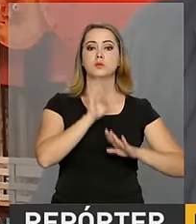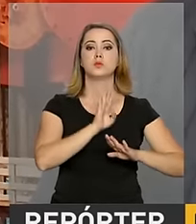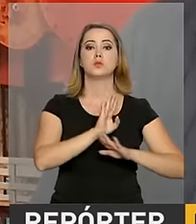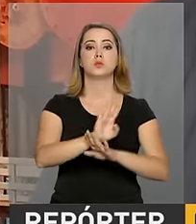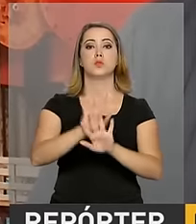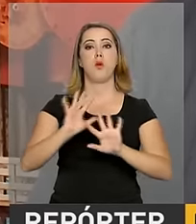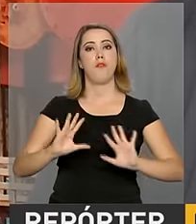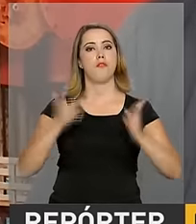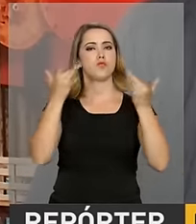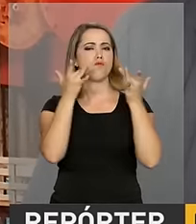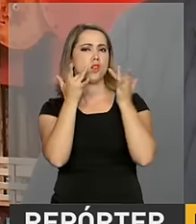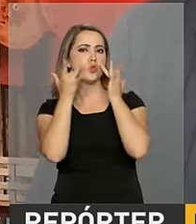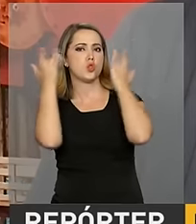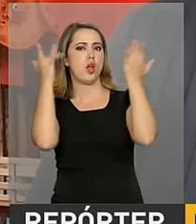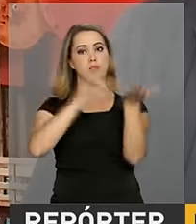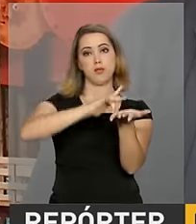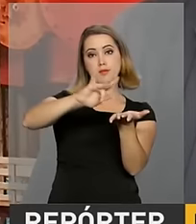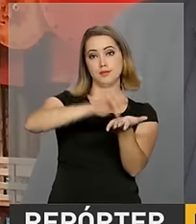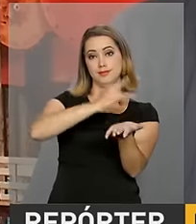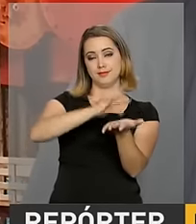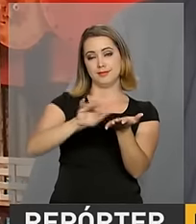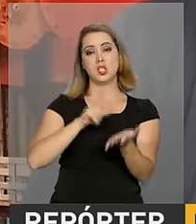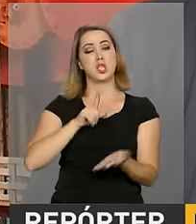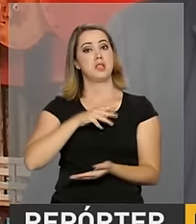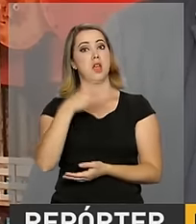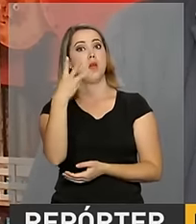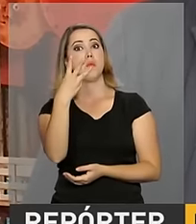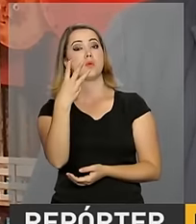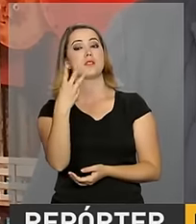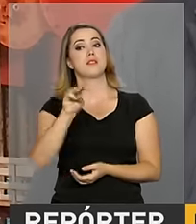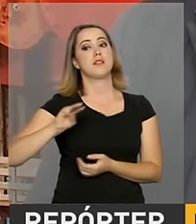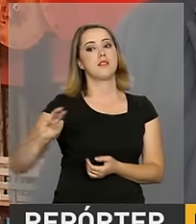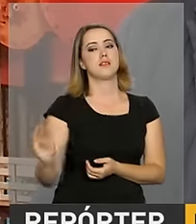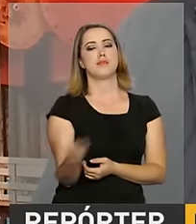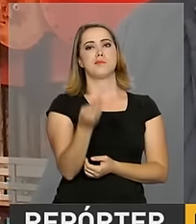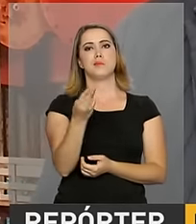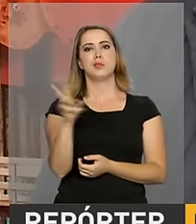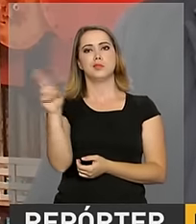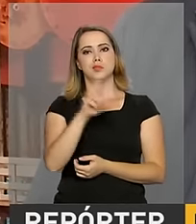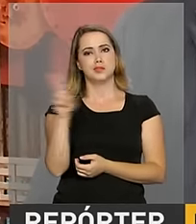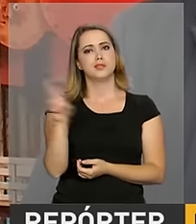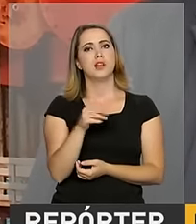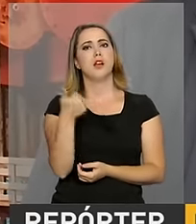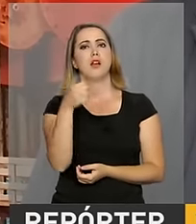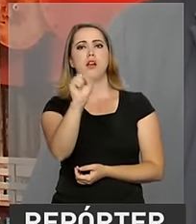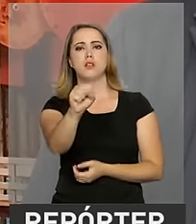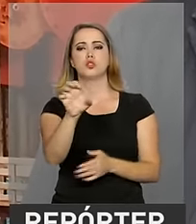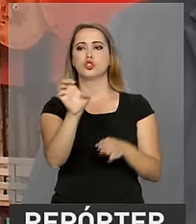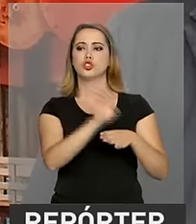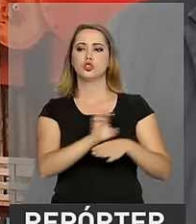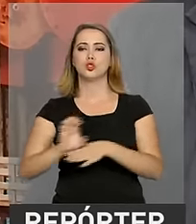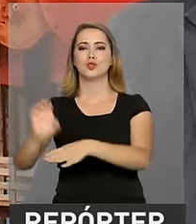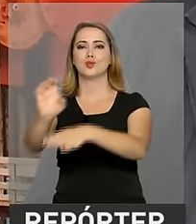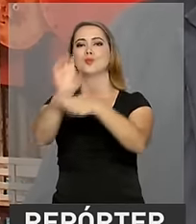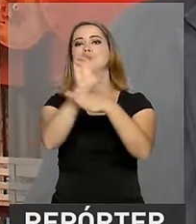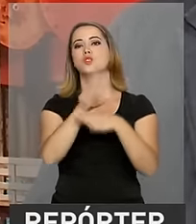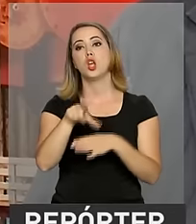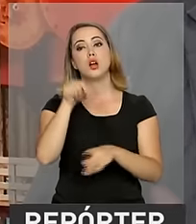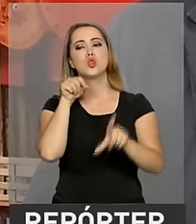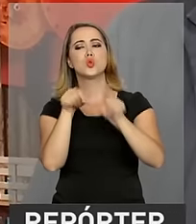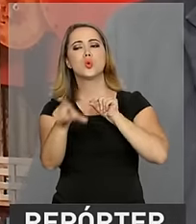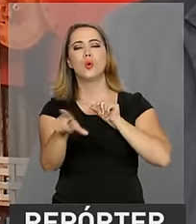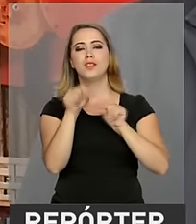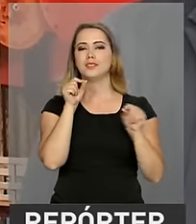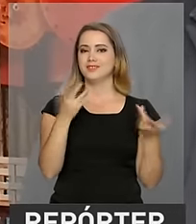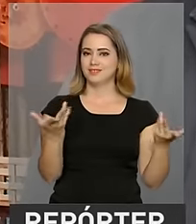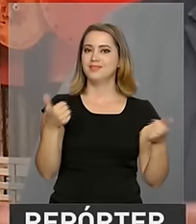festivais de teatro e dança, nós temos aí 3 milhões e meio aplicados, são 18 estados contemplados, são 18 estados